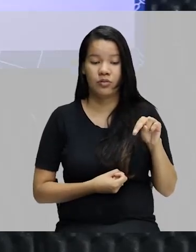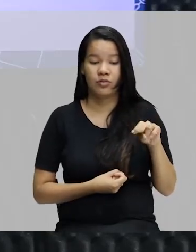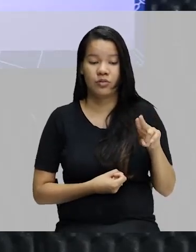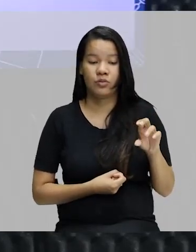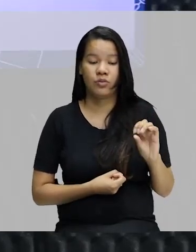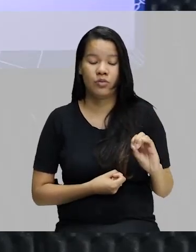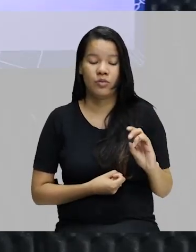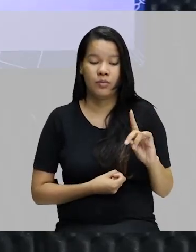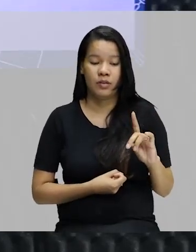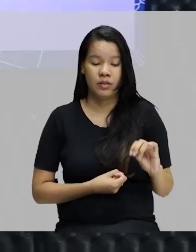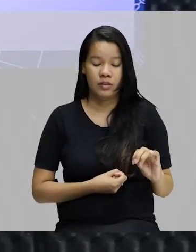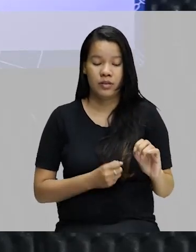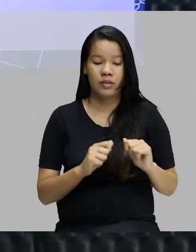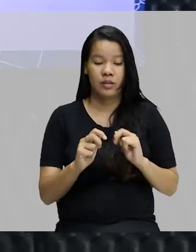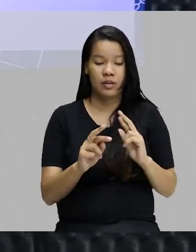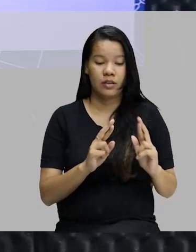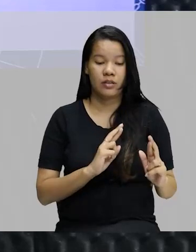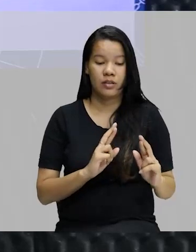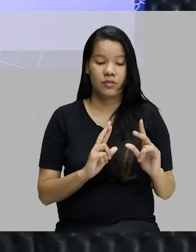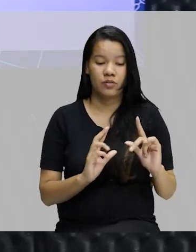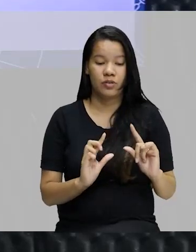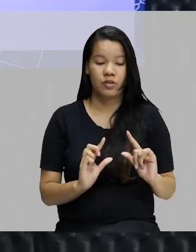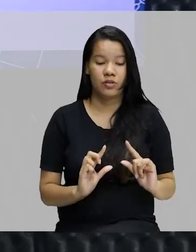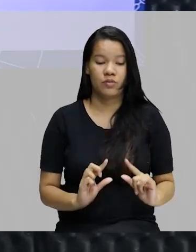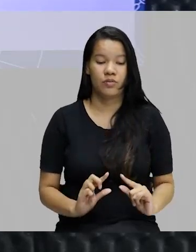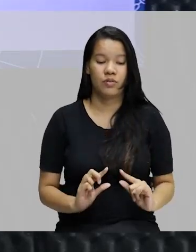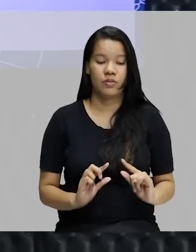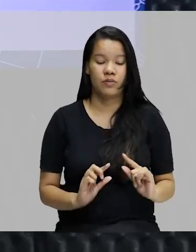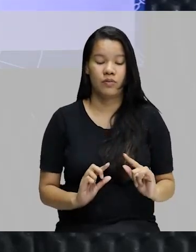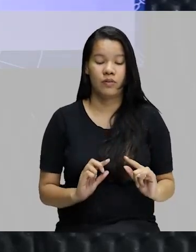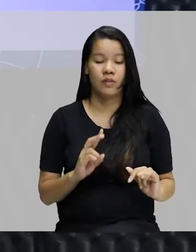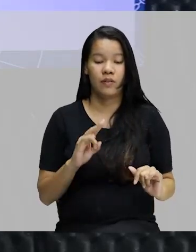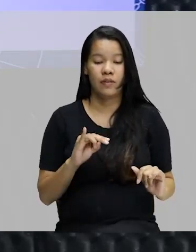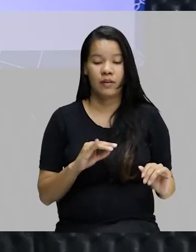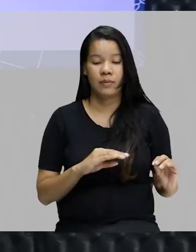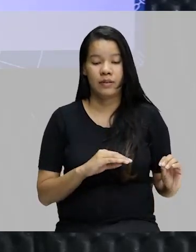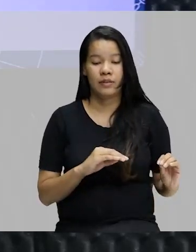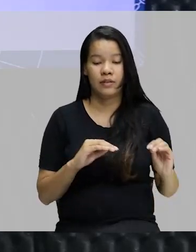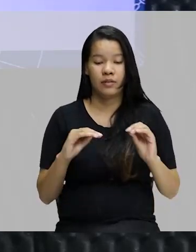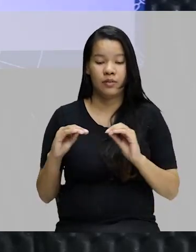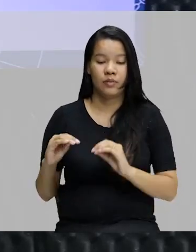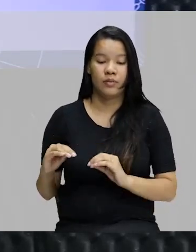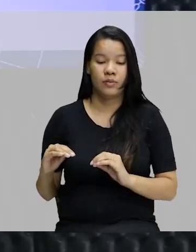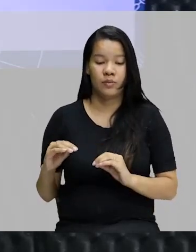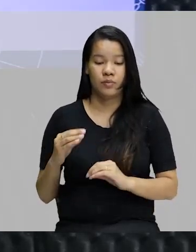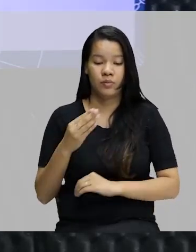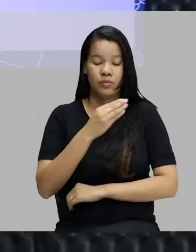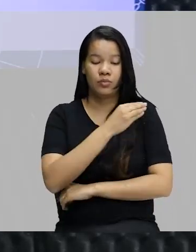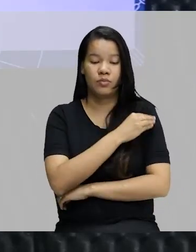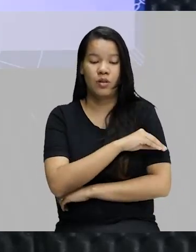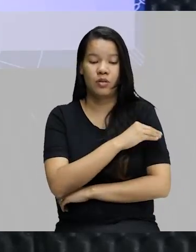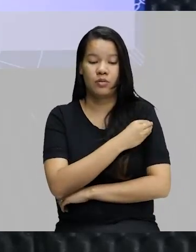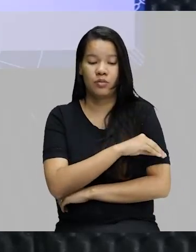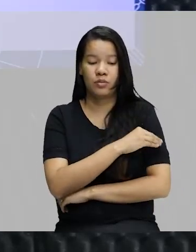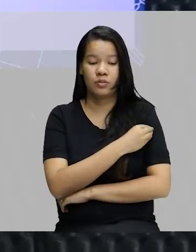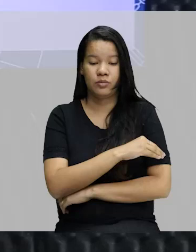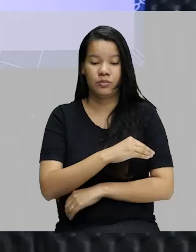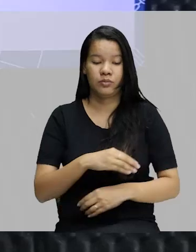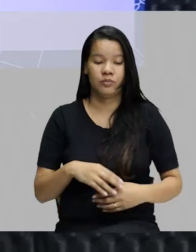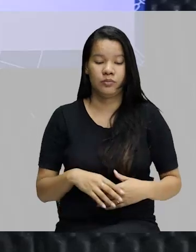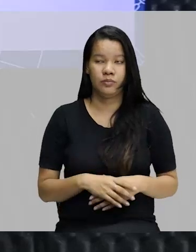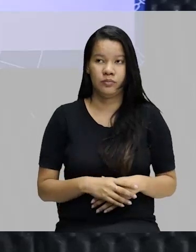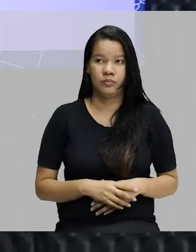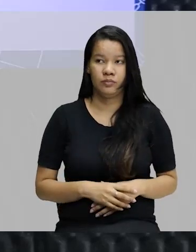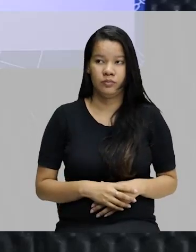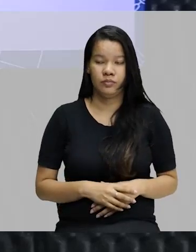de redução. Então, esse aldeído ele vai passar a ser um álcool. Vou sair do etanol